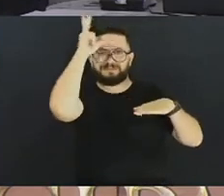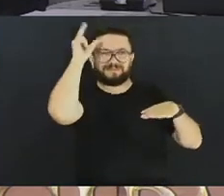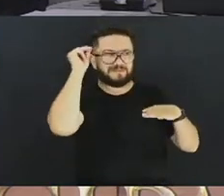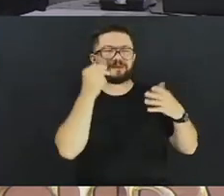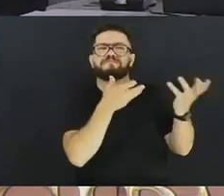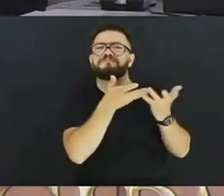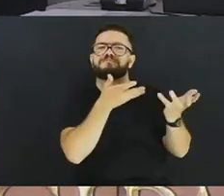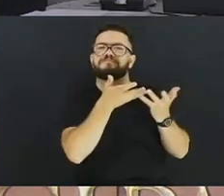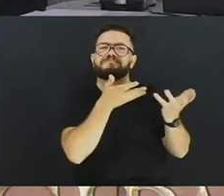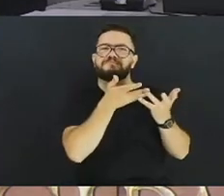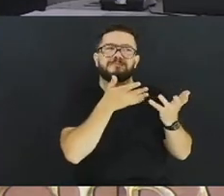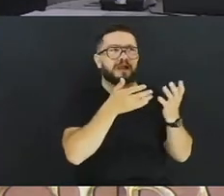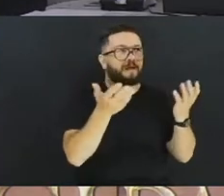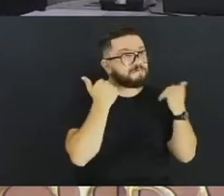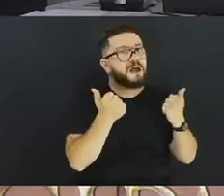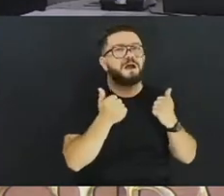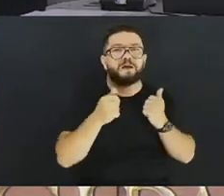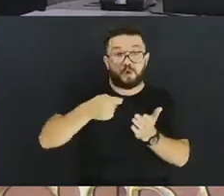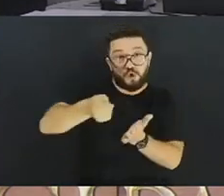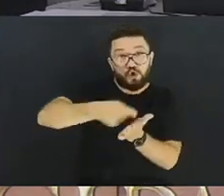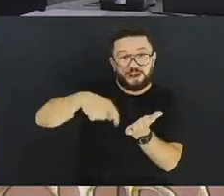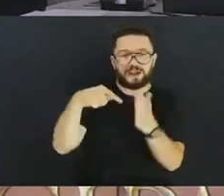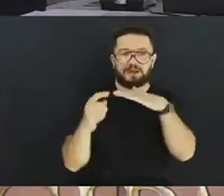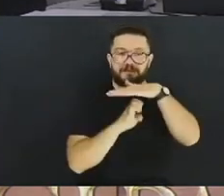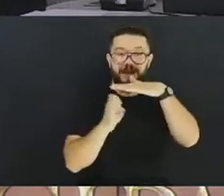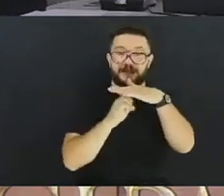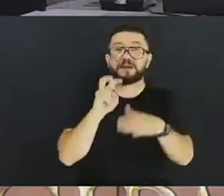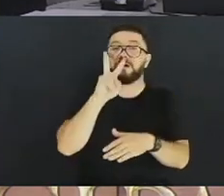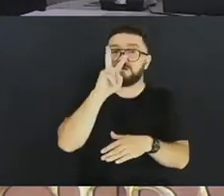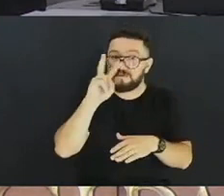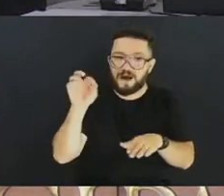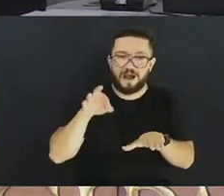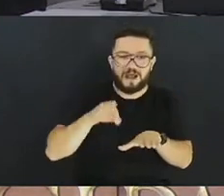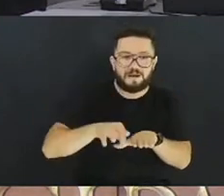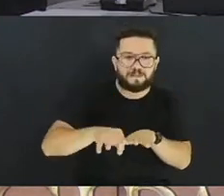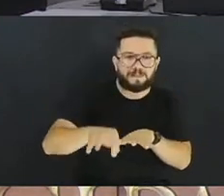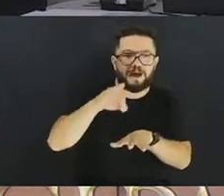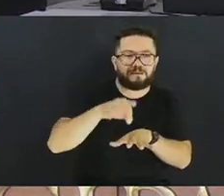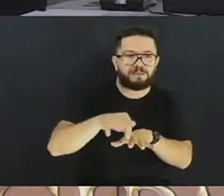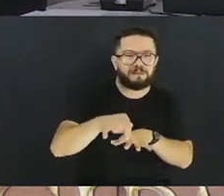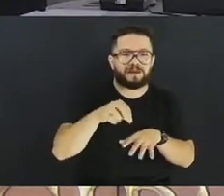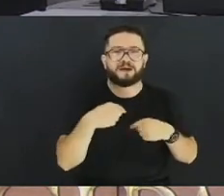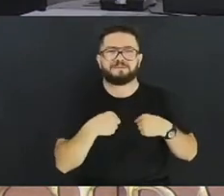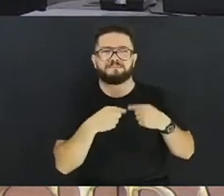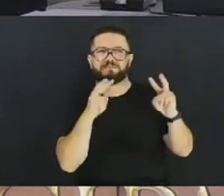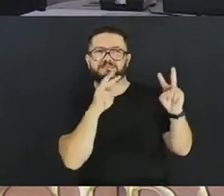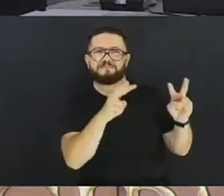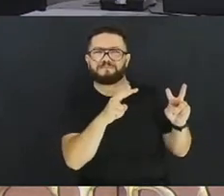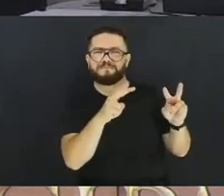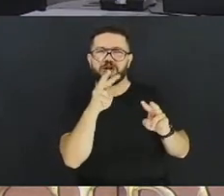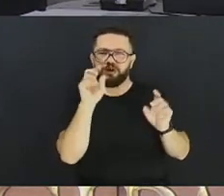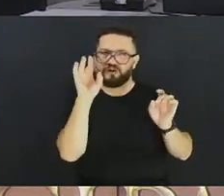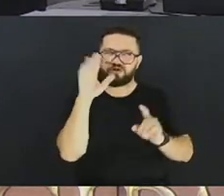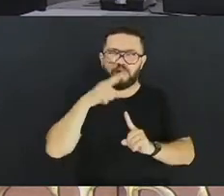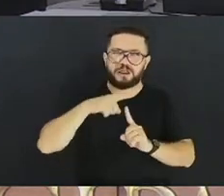gestão, não, nós contratamos uma empresa para arborizar Curitiba só com nativas. Ah, tá bom, sei que você é engenheiro, né? Não